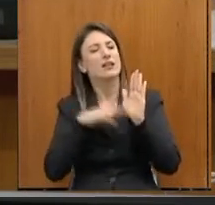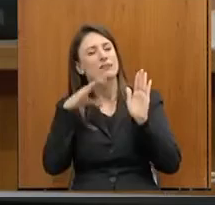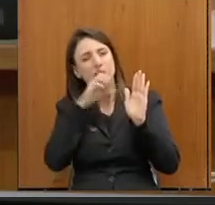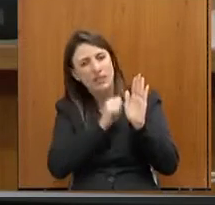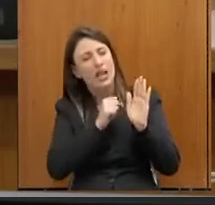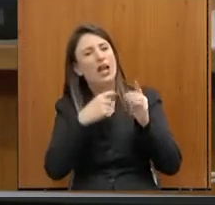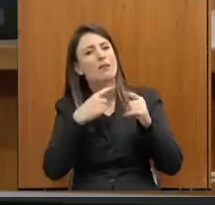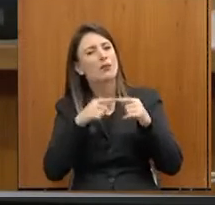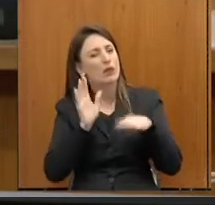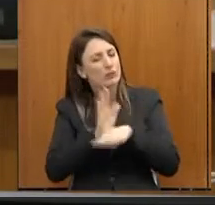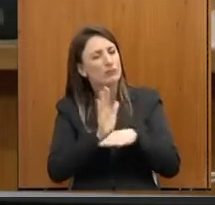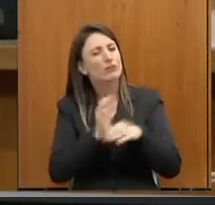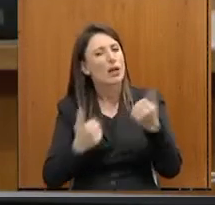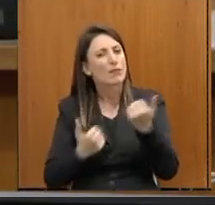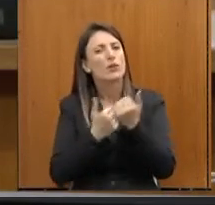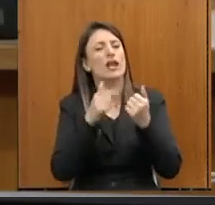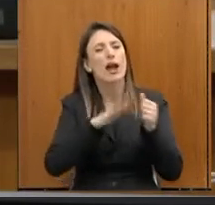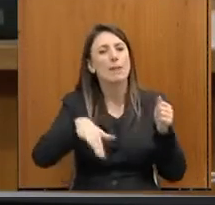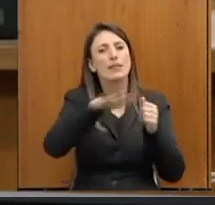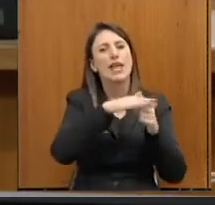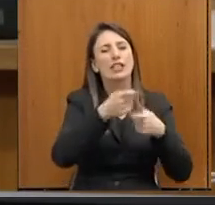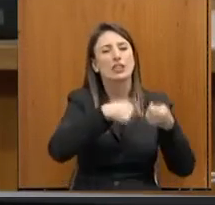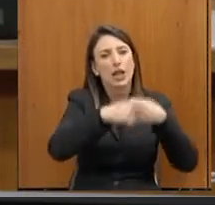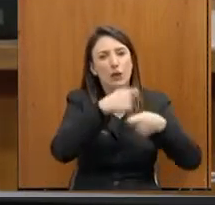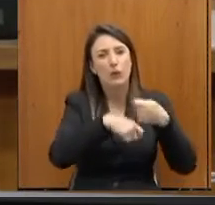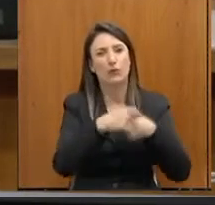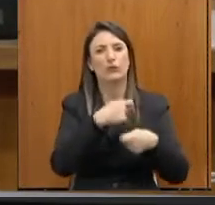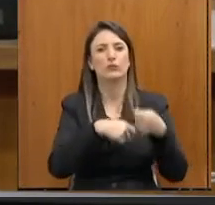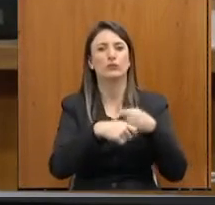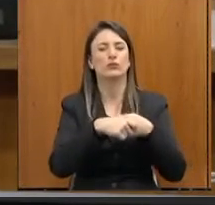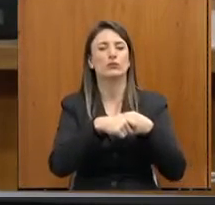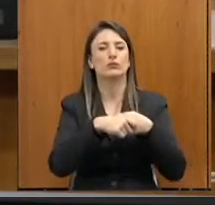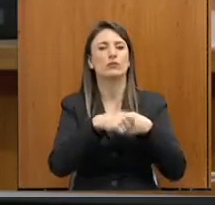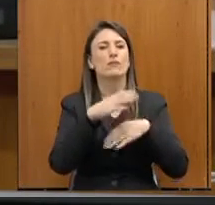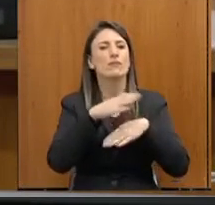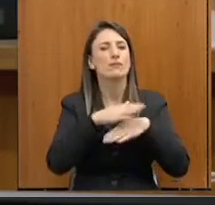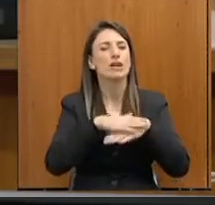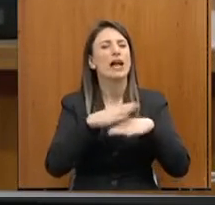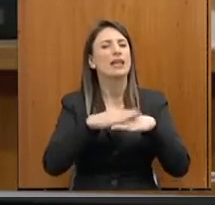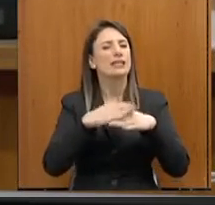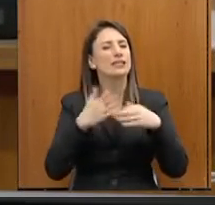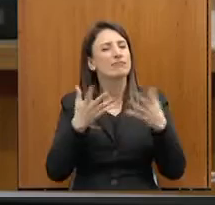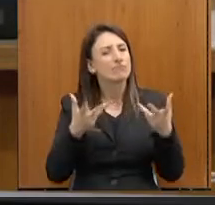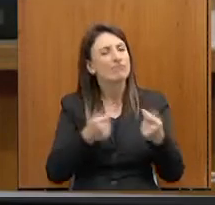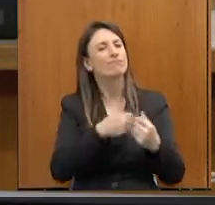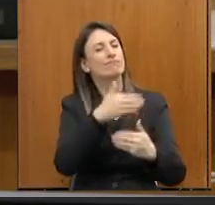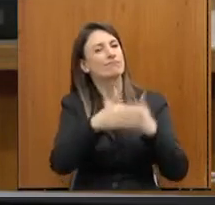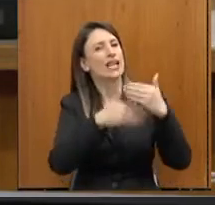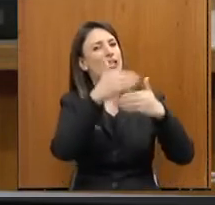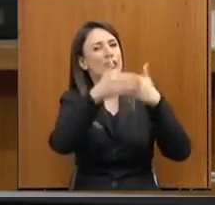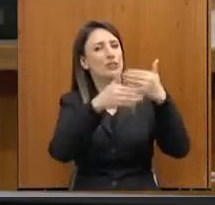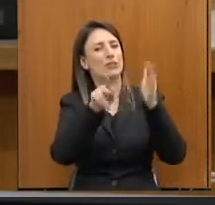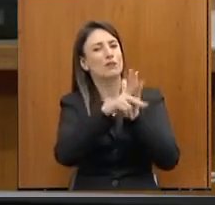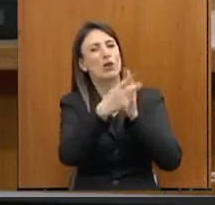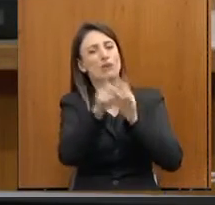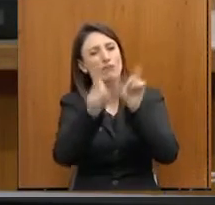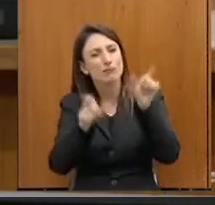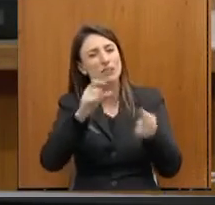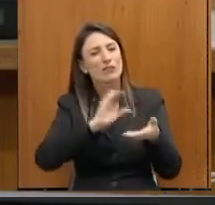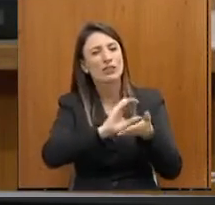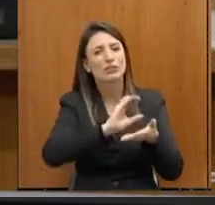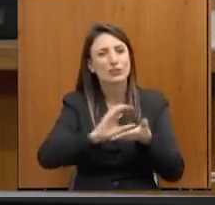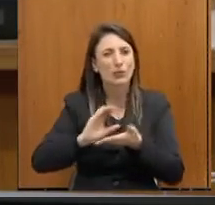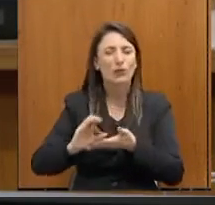de negócios é sadio para os nossos investidores sejam novos